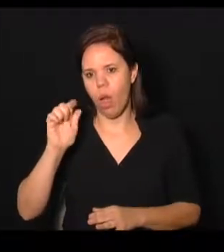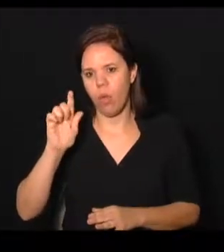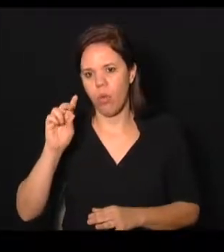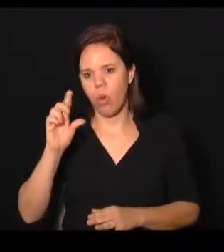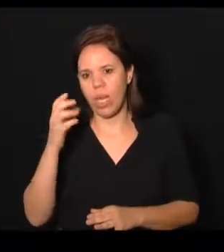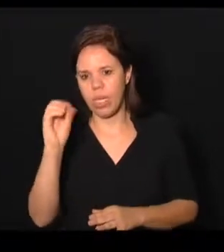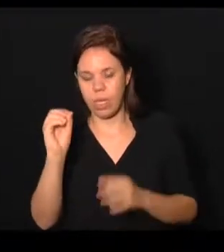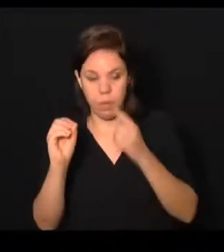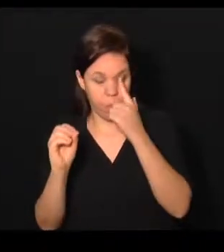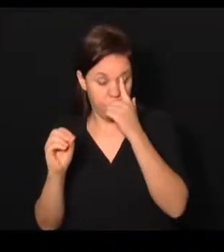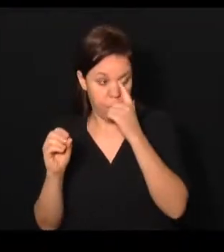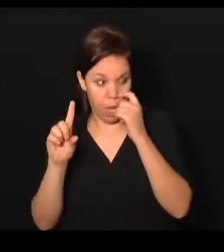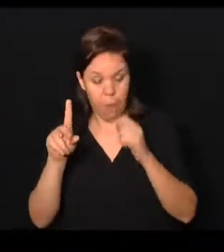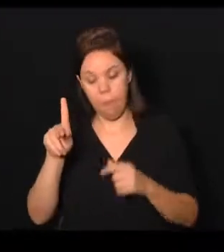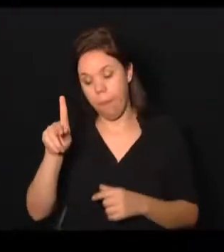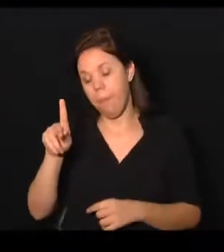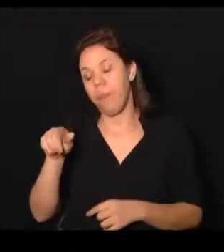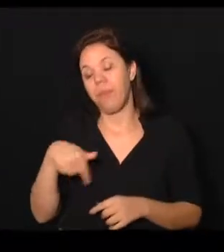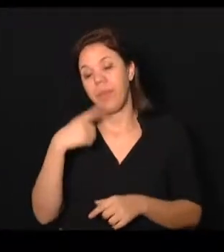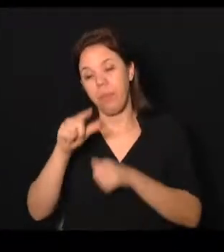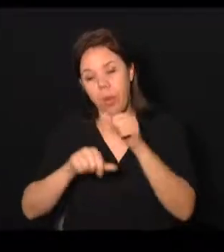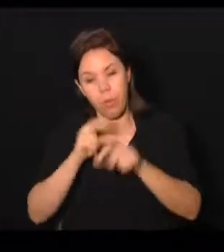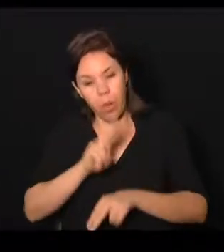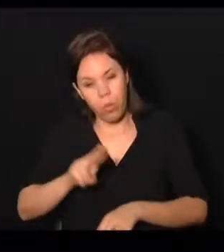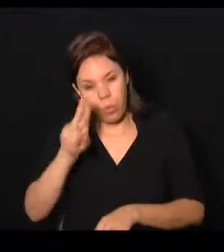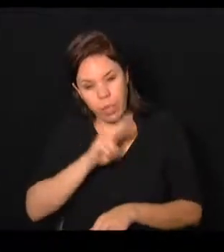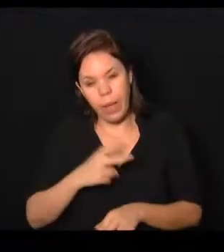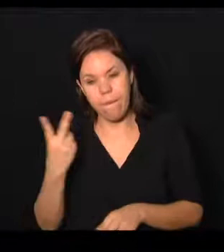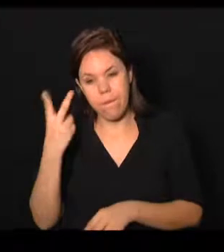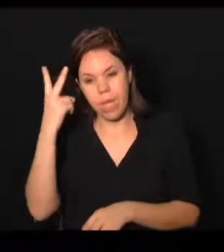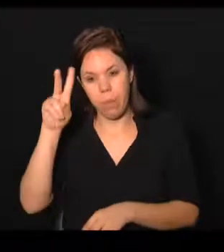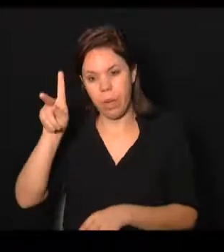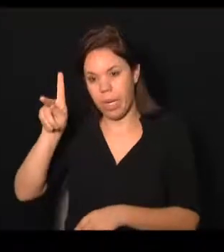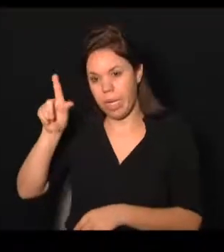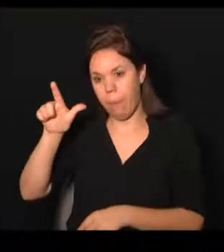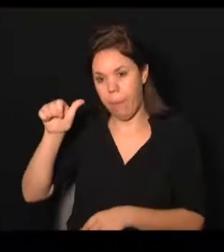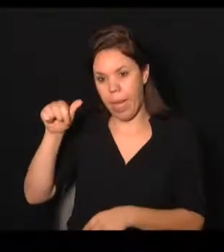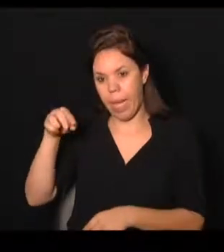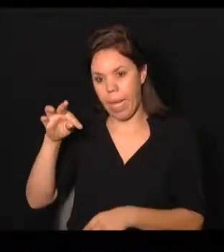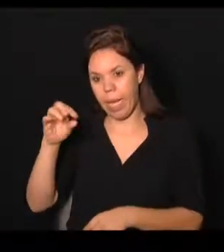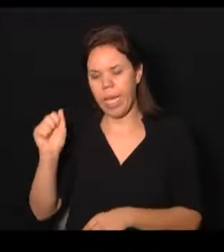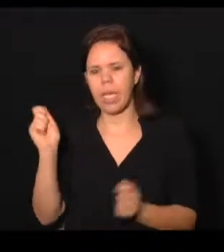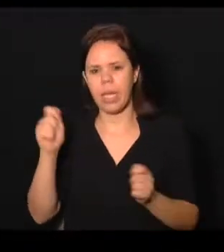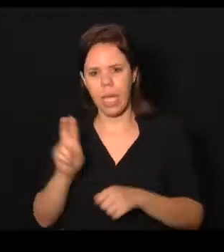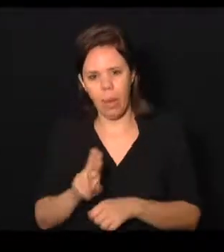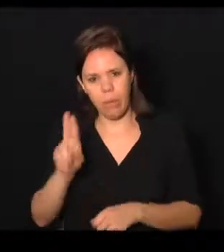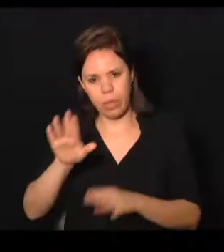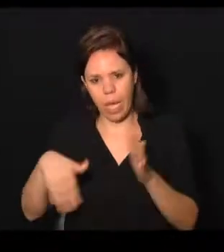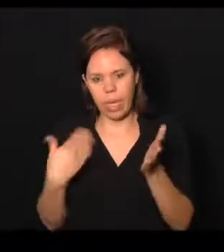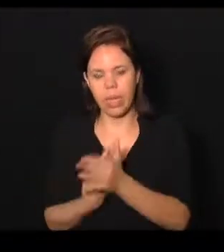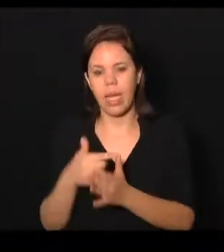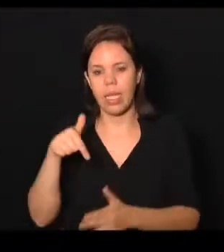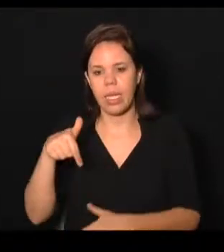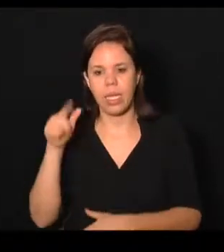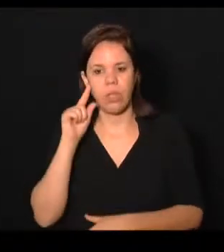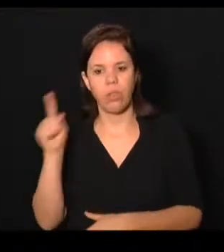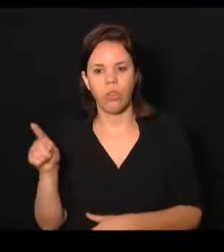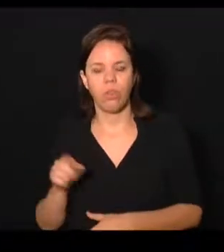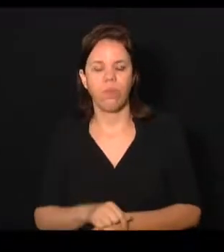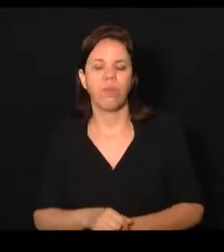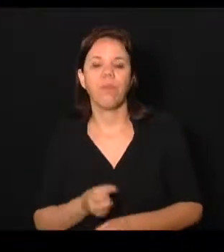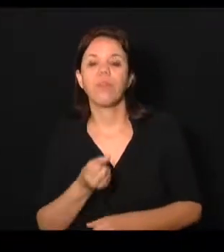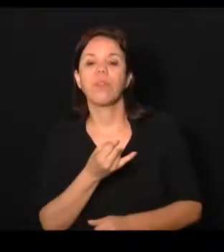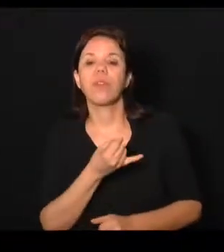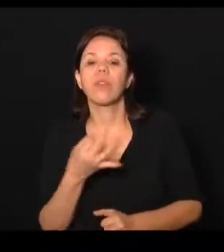a plaqueta, ela só tem uma duração para ser utilizada de, no máximo, 7 dias. E a dose dela, para cada